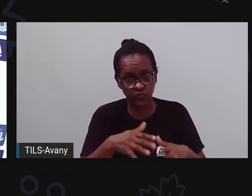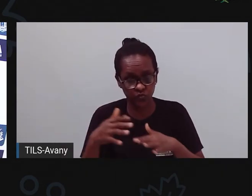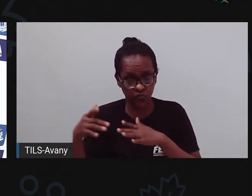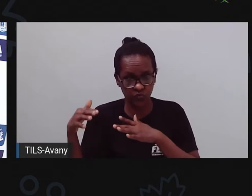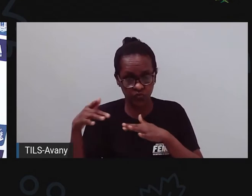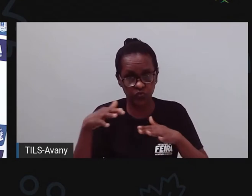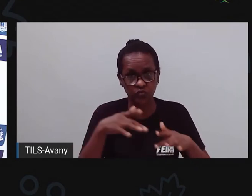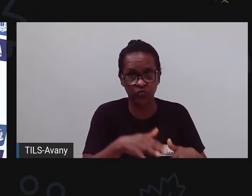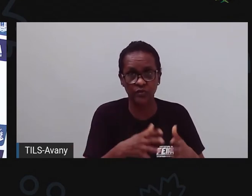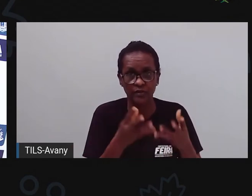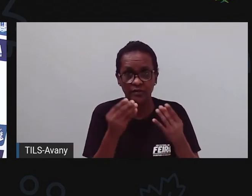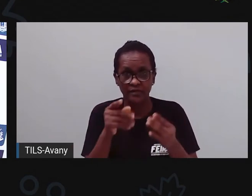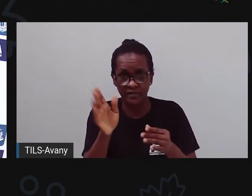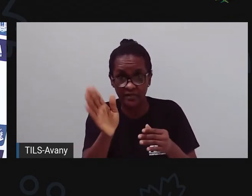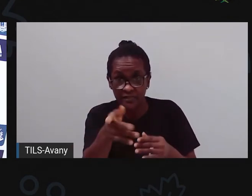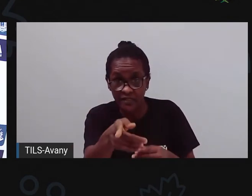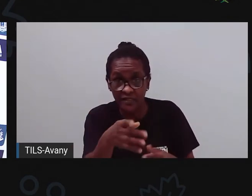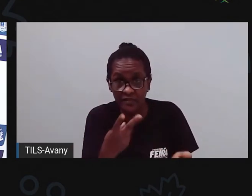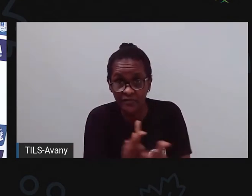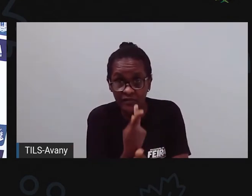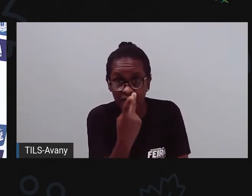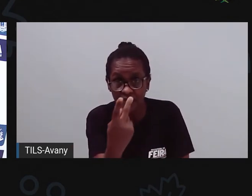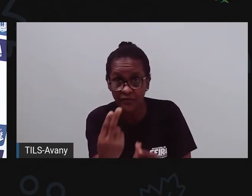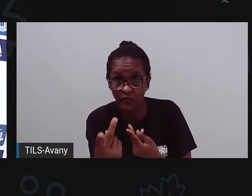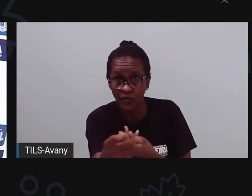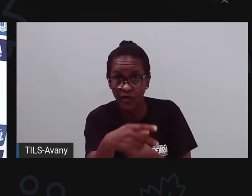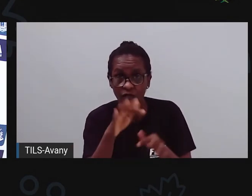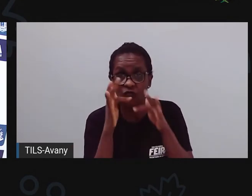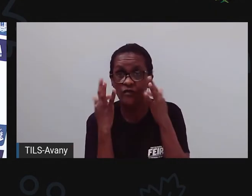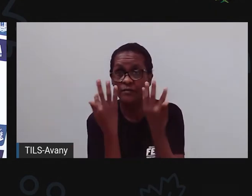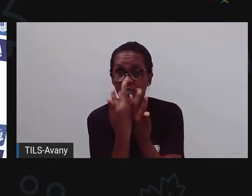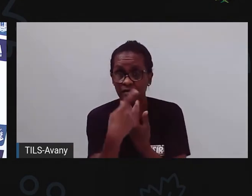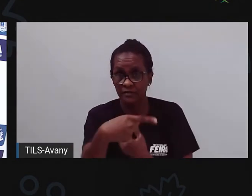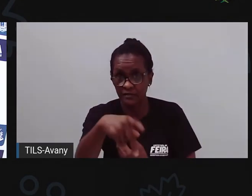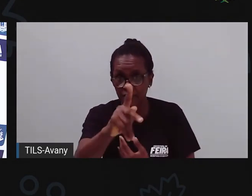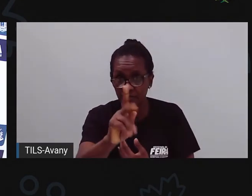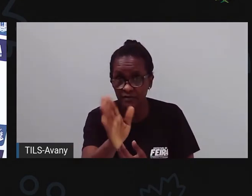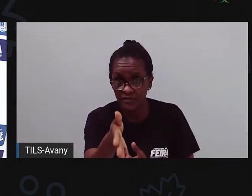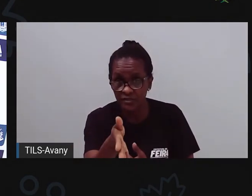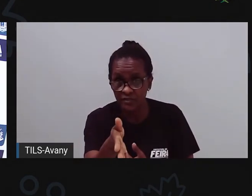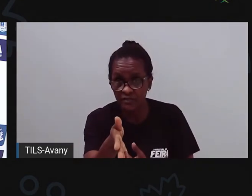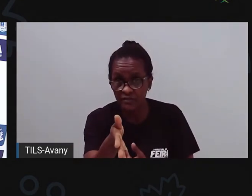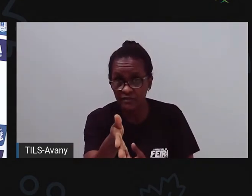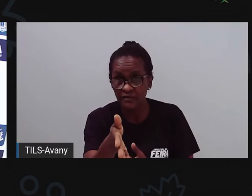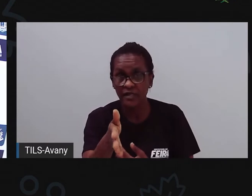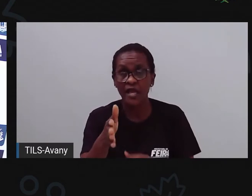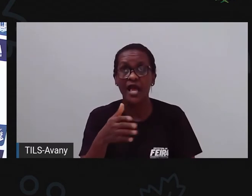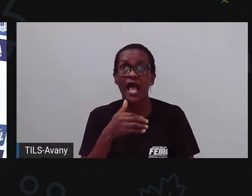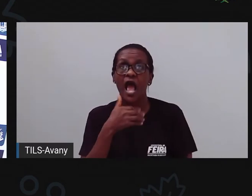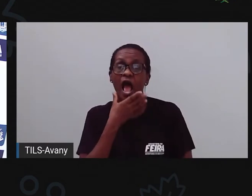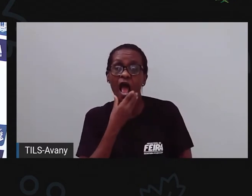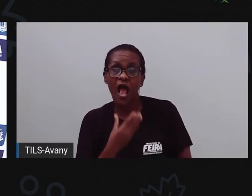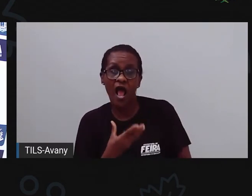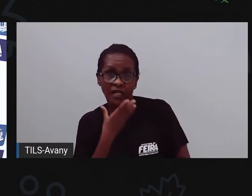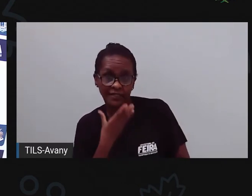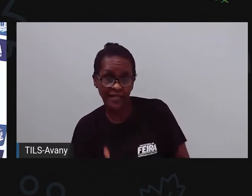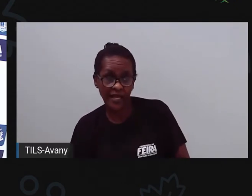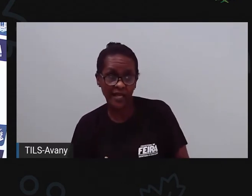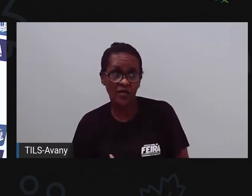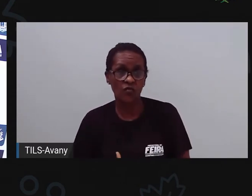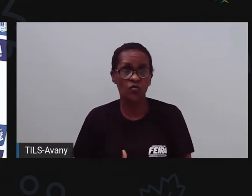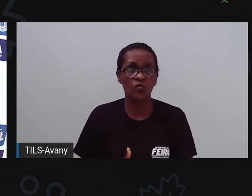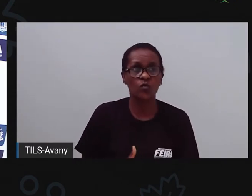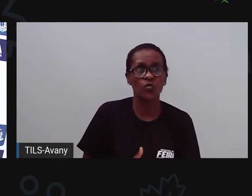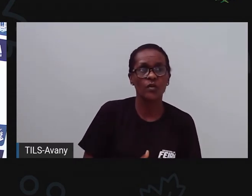que você já passaram por isso aí na família de vocês é geralmente têm festas ao longo do ano como Natal Páscoa Dia